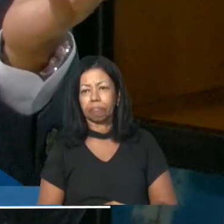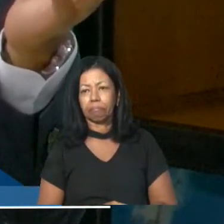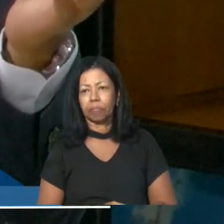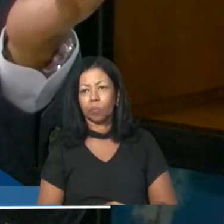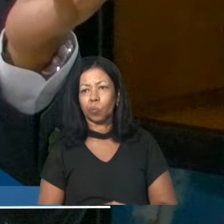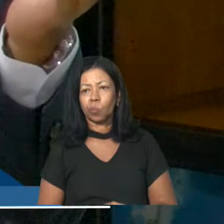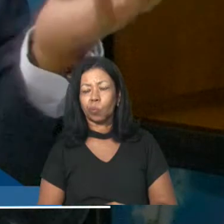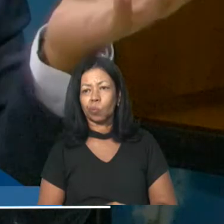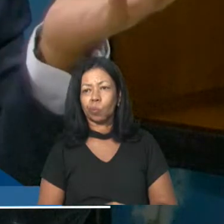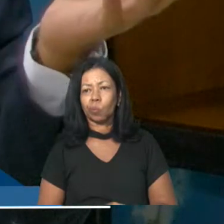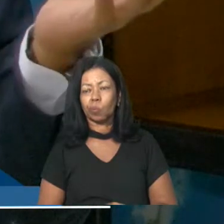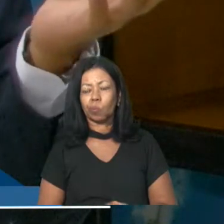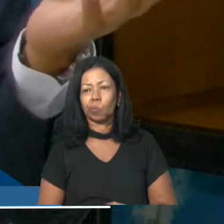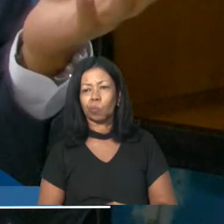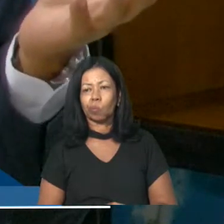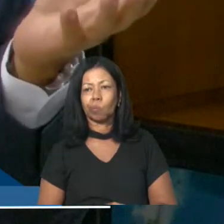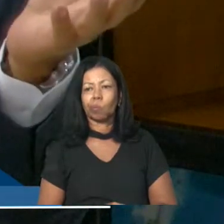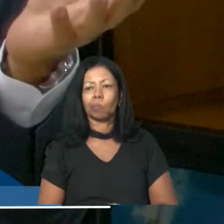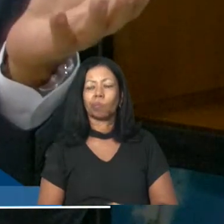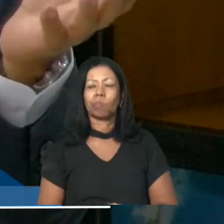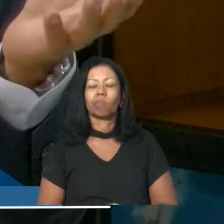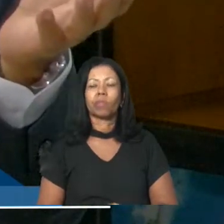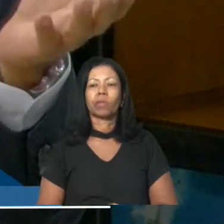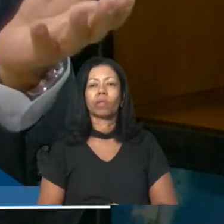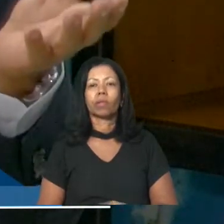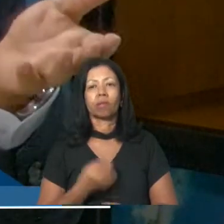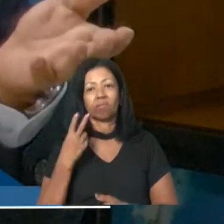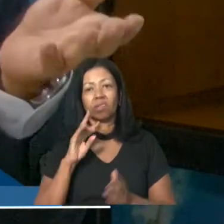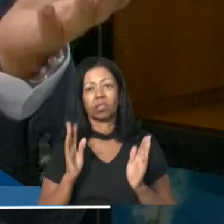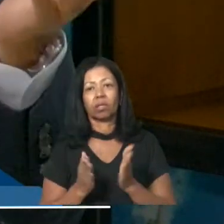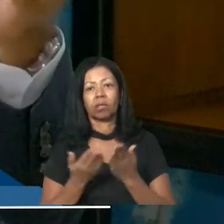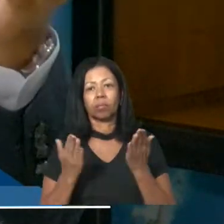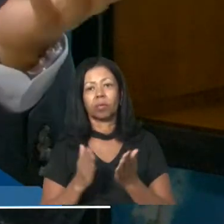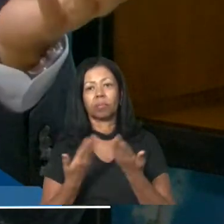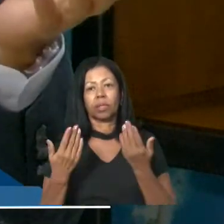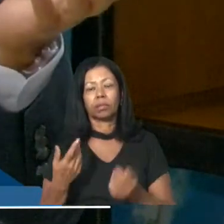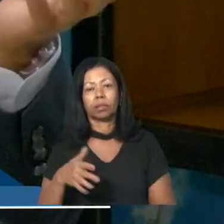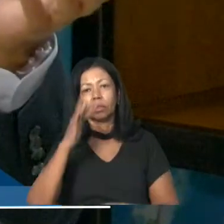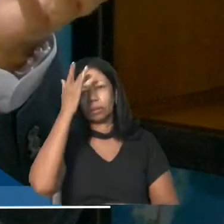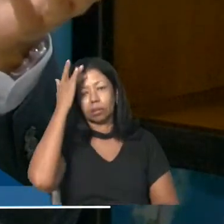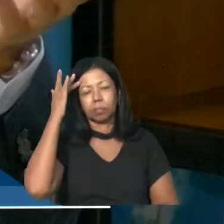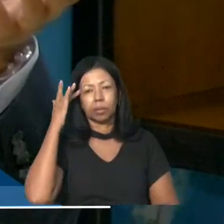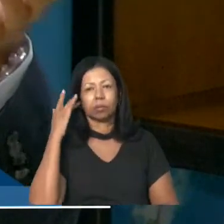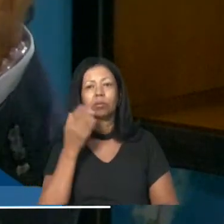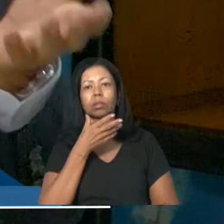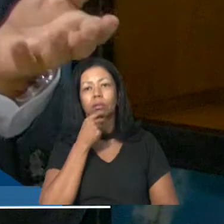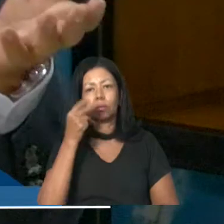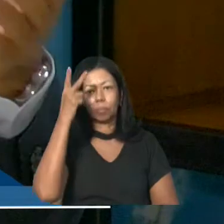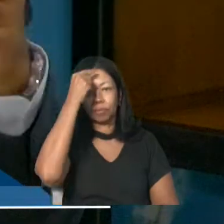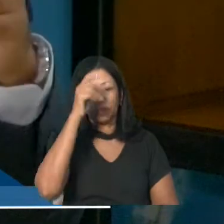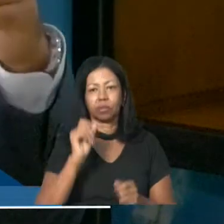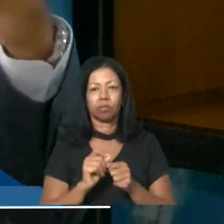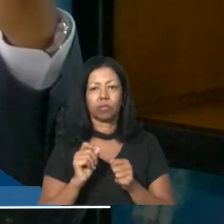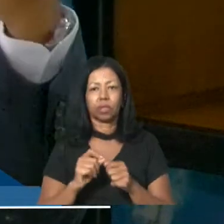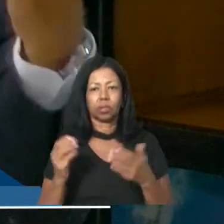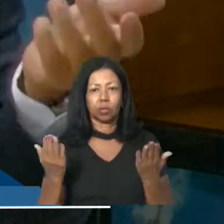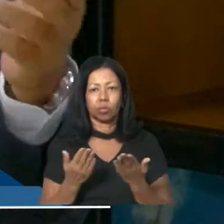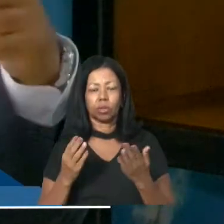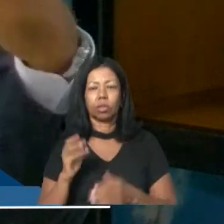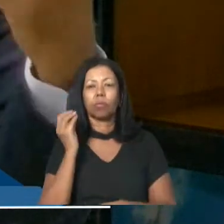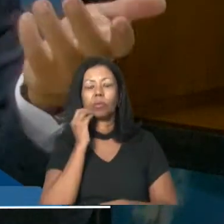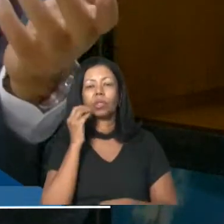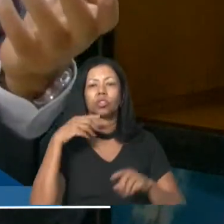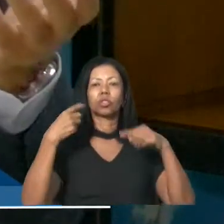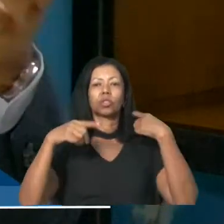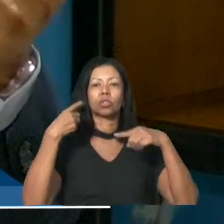Subestimar a pobreza das pessoas, né, que o prefeito faz hoje. Então, ele tem a oportunidade de discutir,